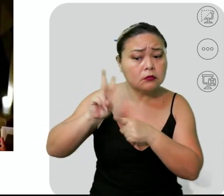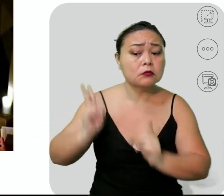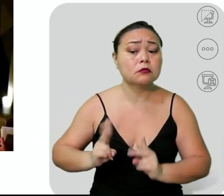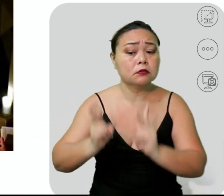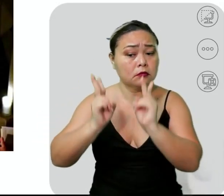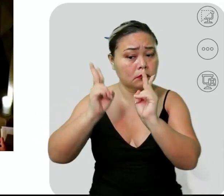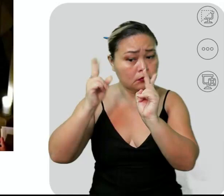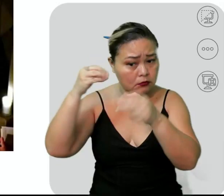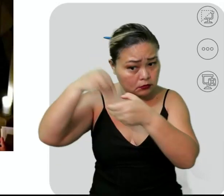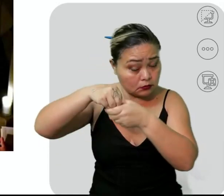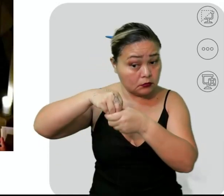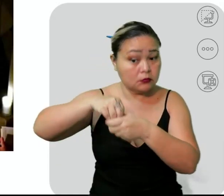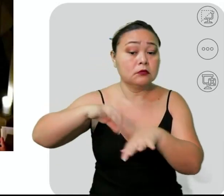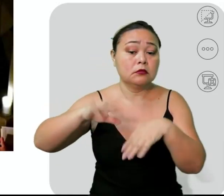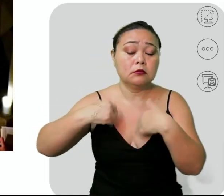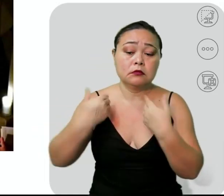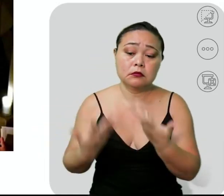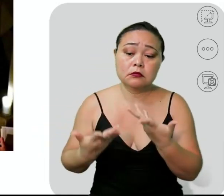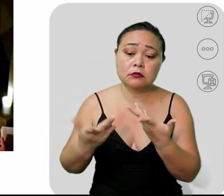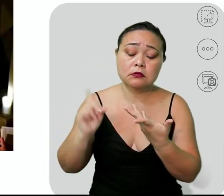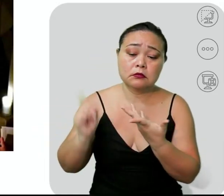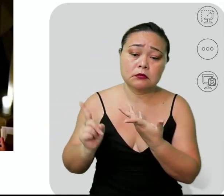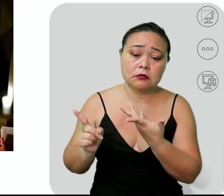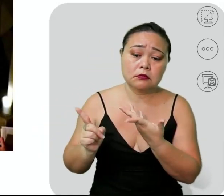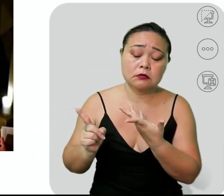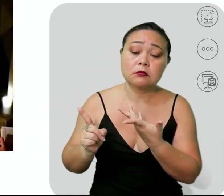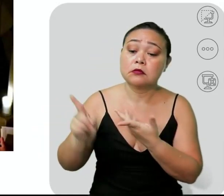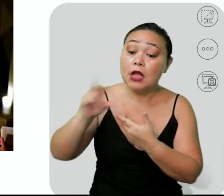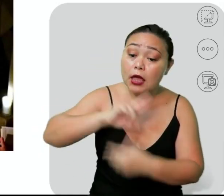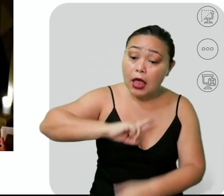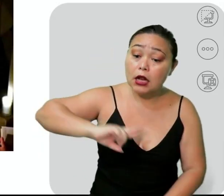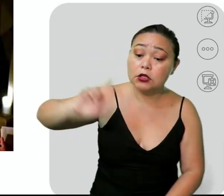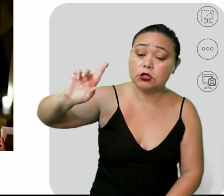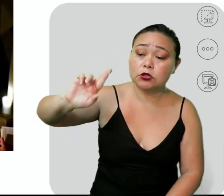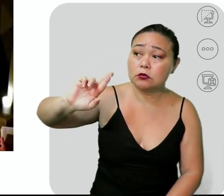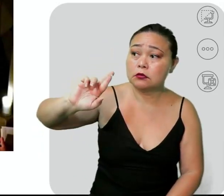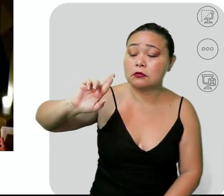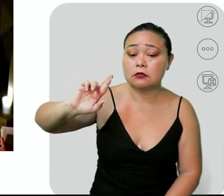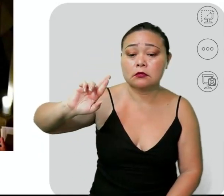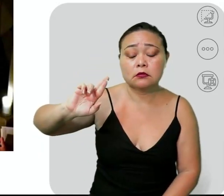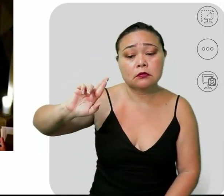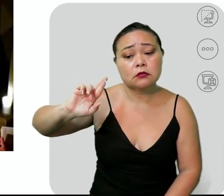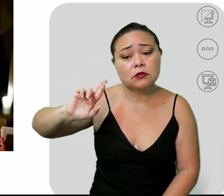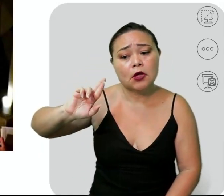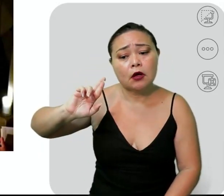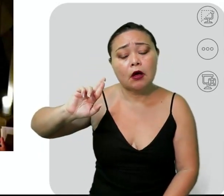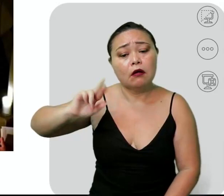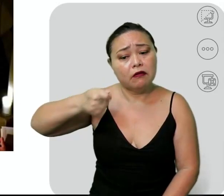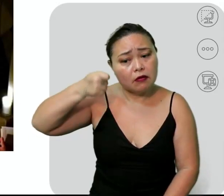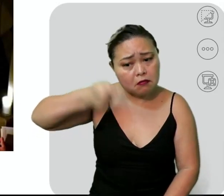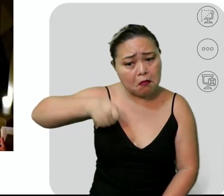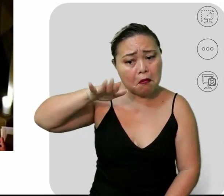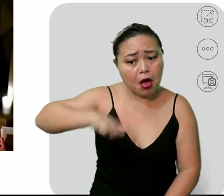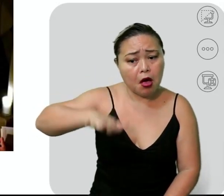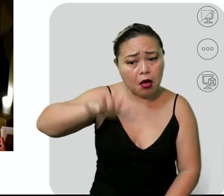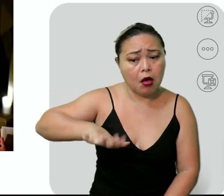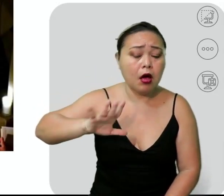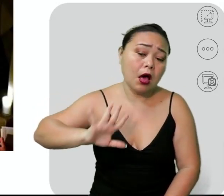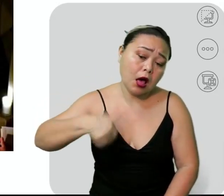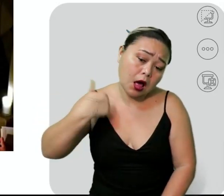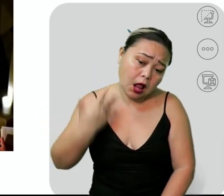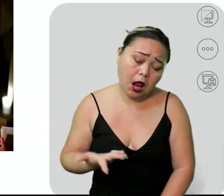valores. Não deu outra. Essa religião, ela vai se perpetuar. Claro que ela